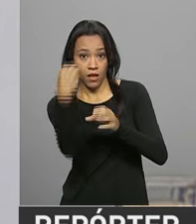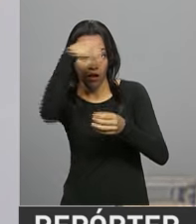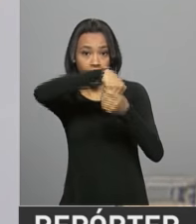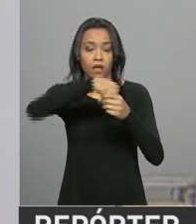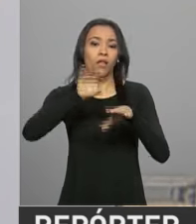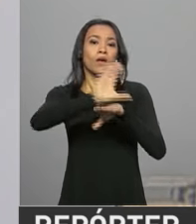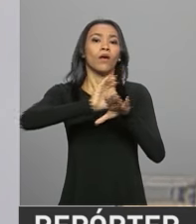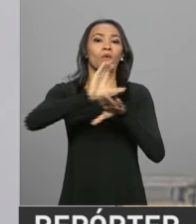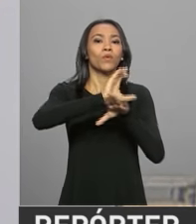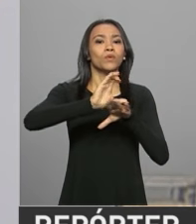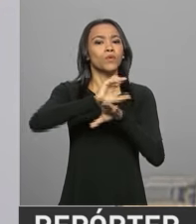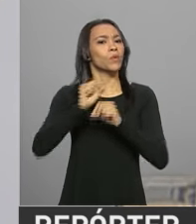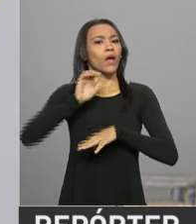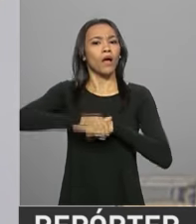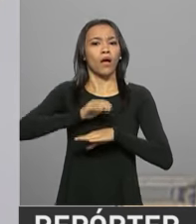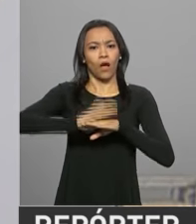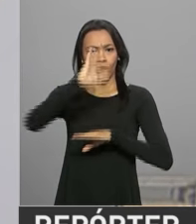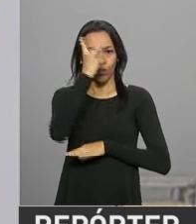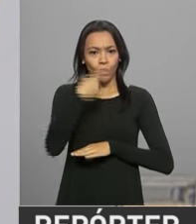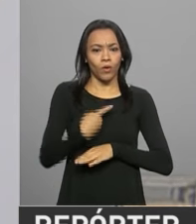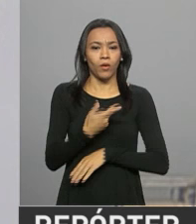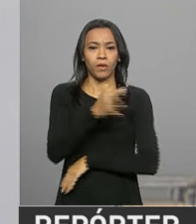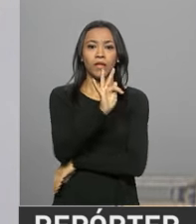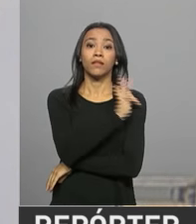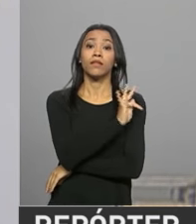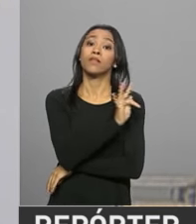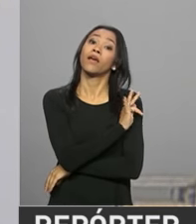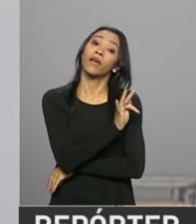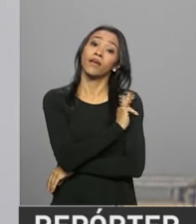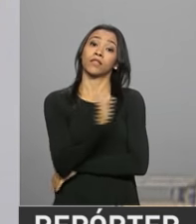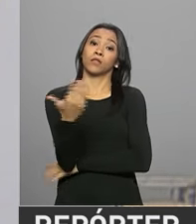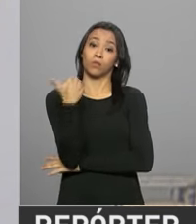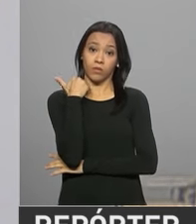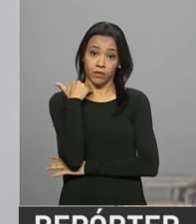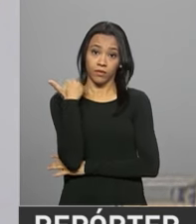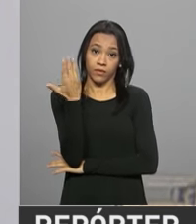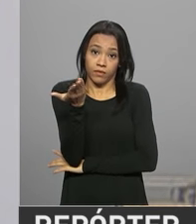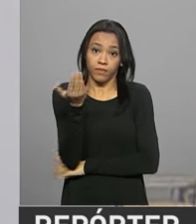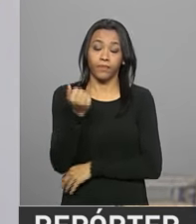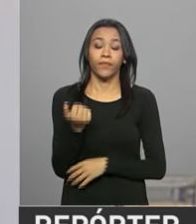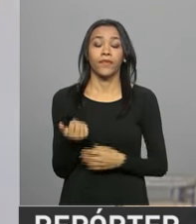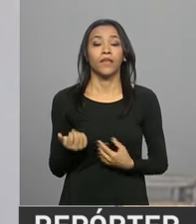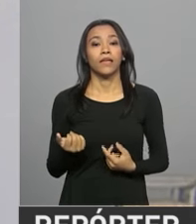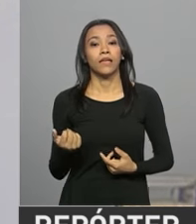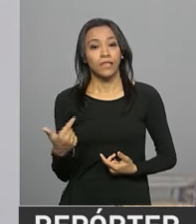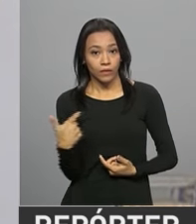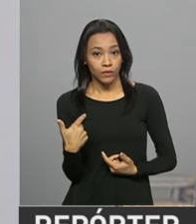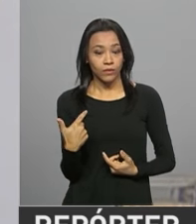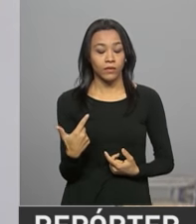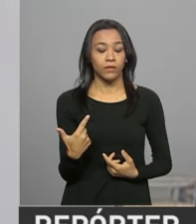a autonomia técnica decisória do Banco Central. Isto